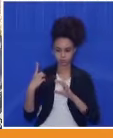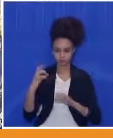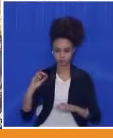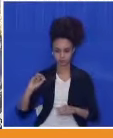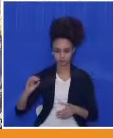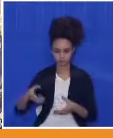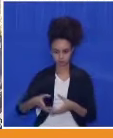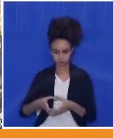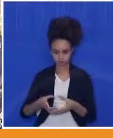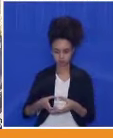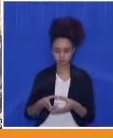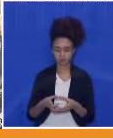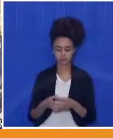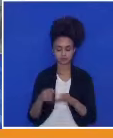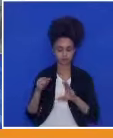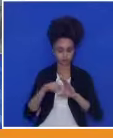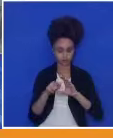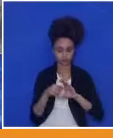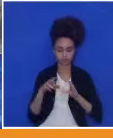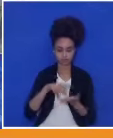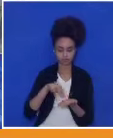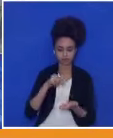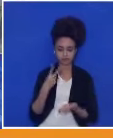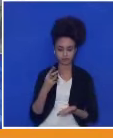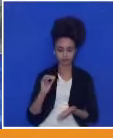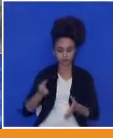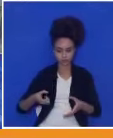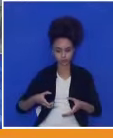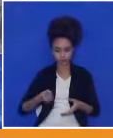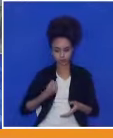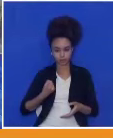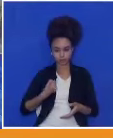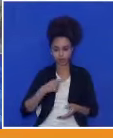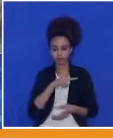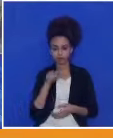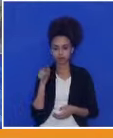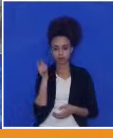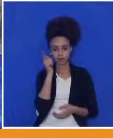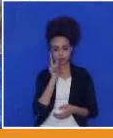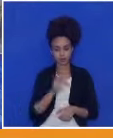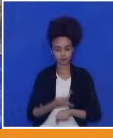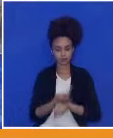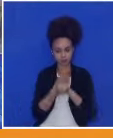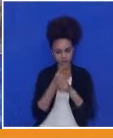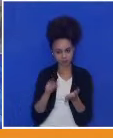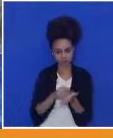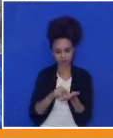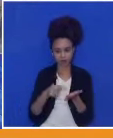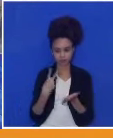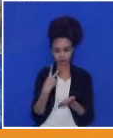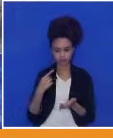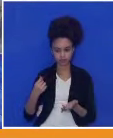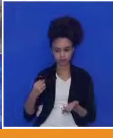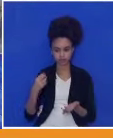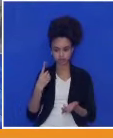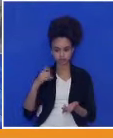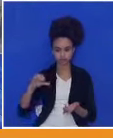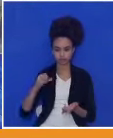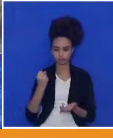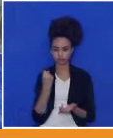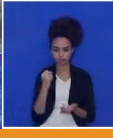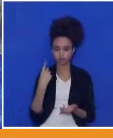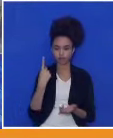a 00. Deste Globo sortearemos 20 números e você concorre a prêmios para acertos de 20, 19,